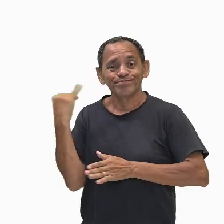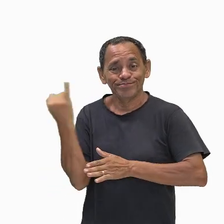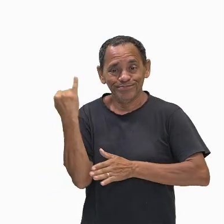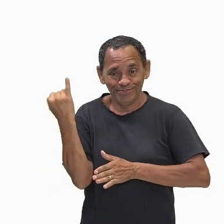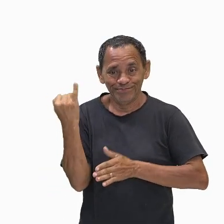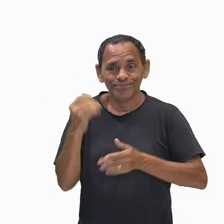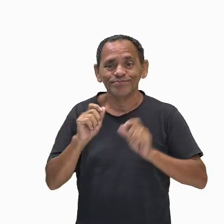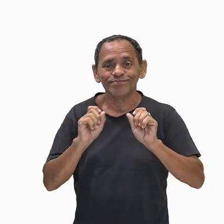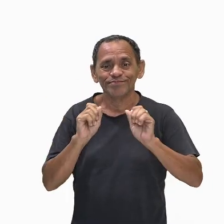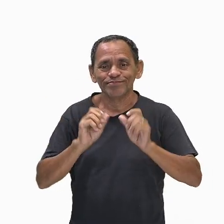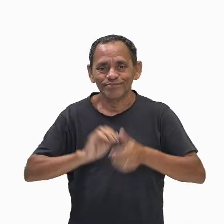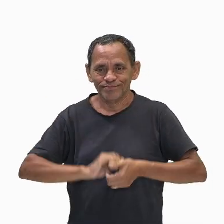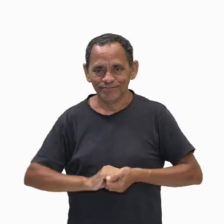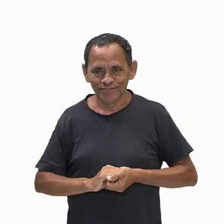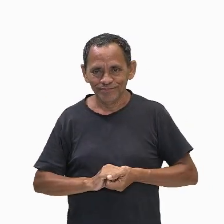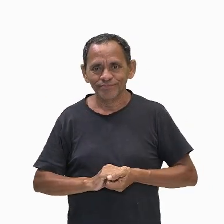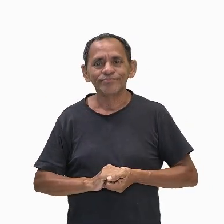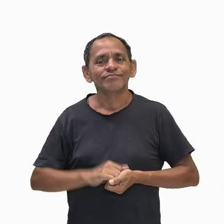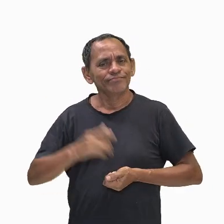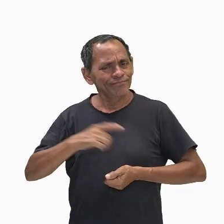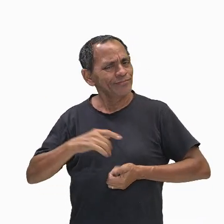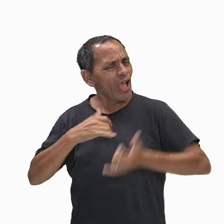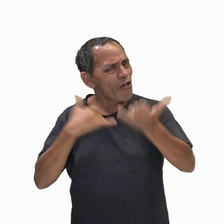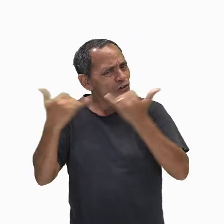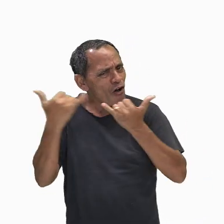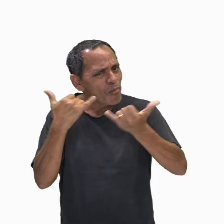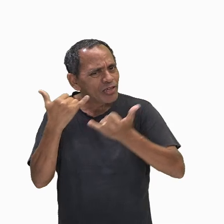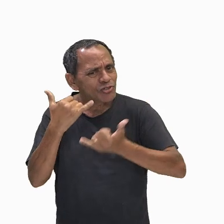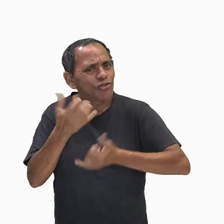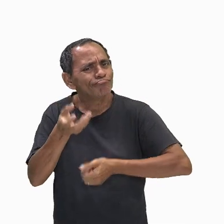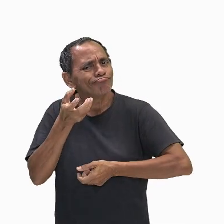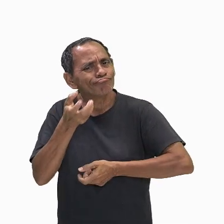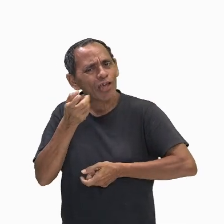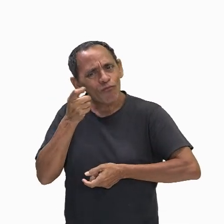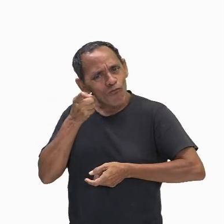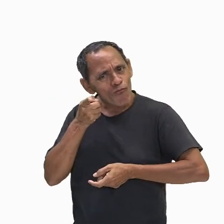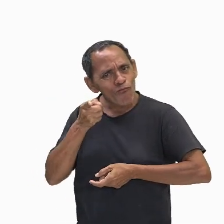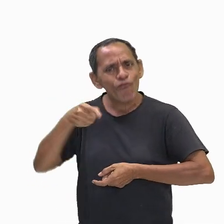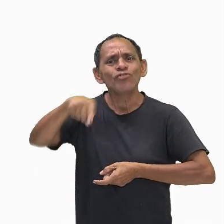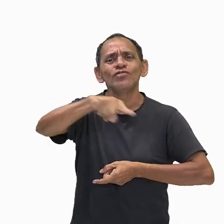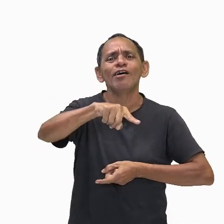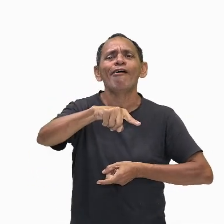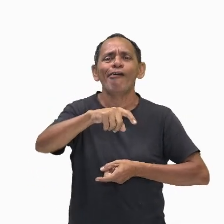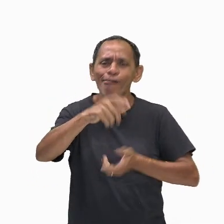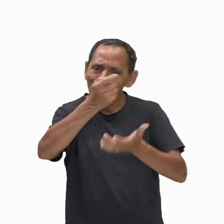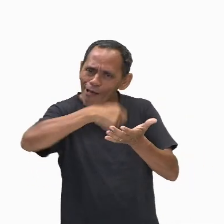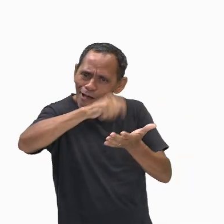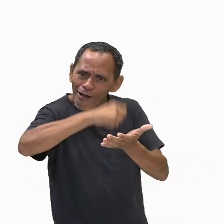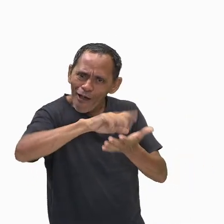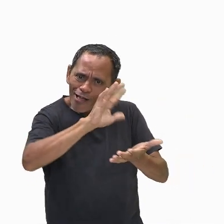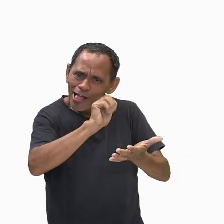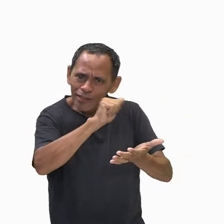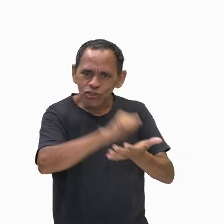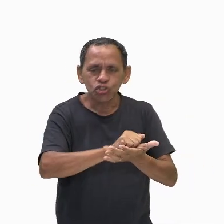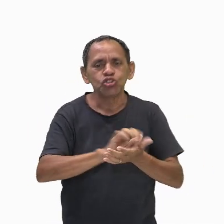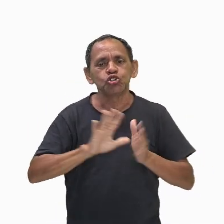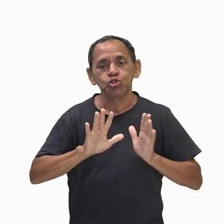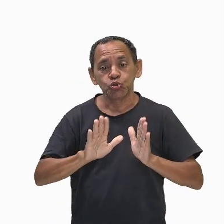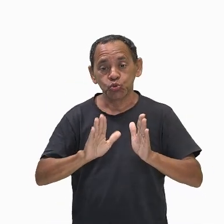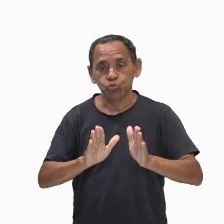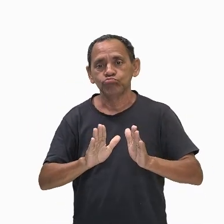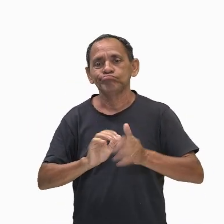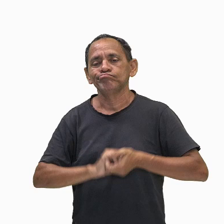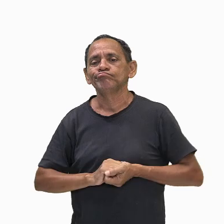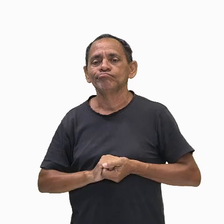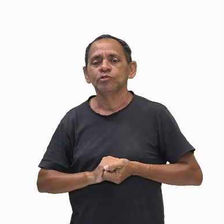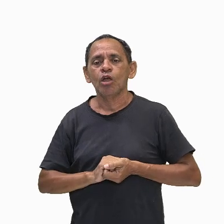aí vai gerar informações e eu quero que vocês continuem anotando. Primeiro aí, o acompanhamento do pré-natal, que é